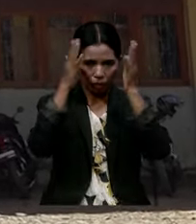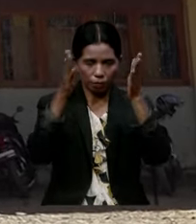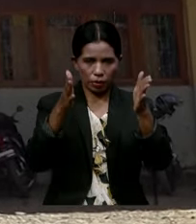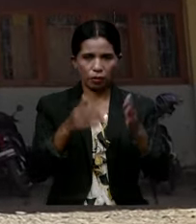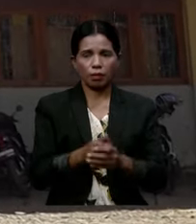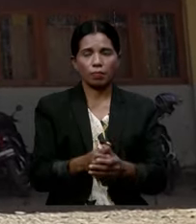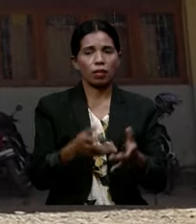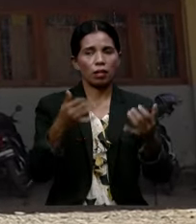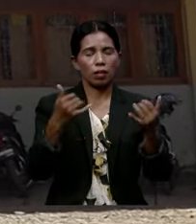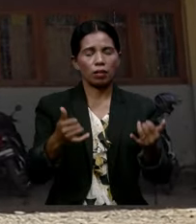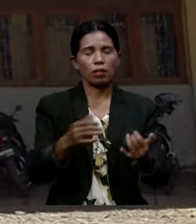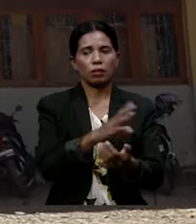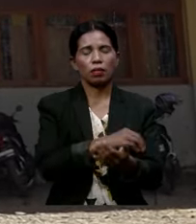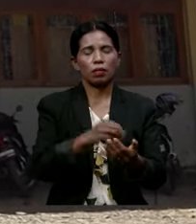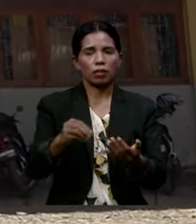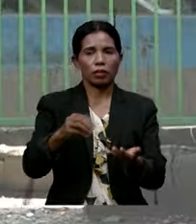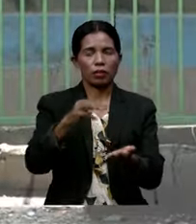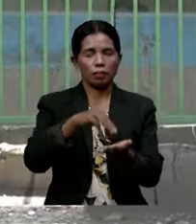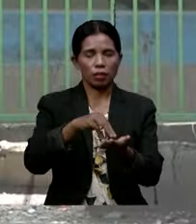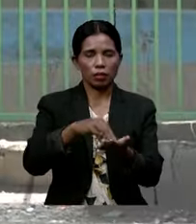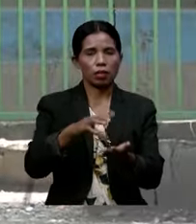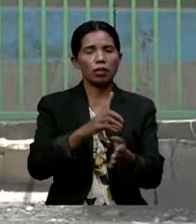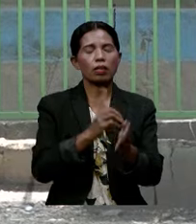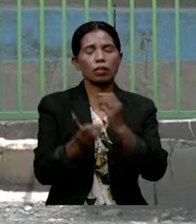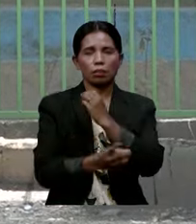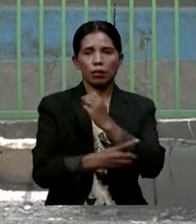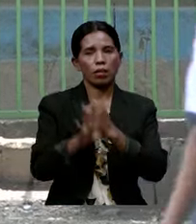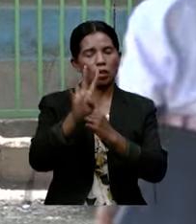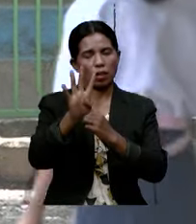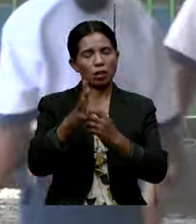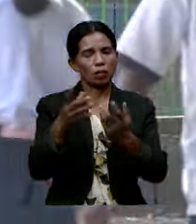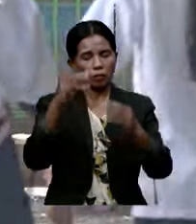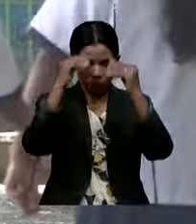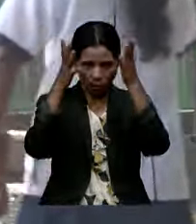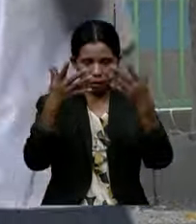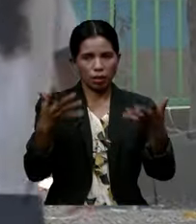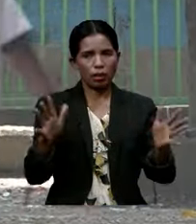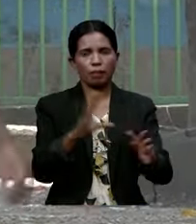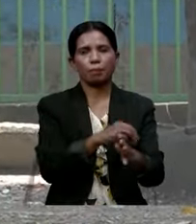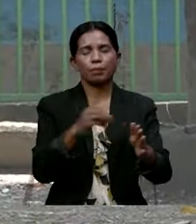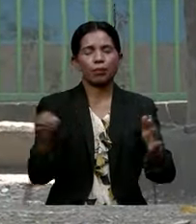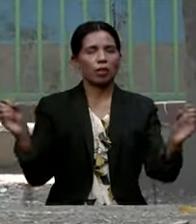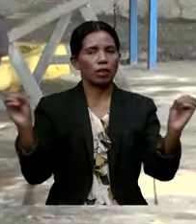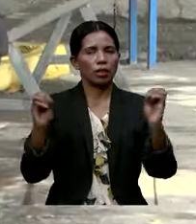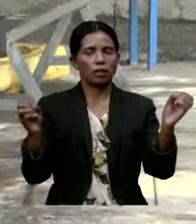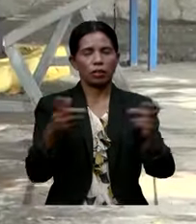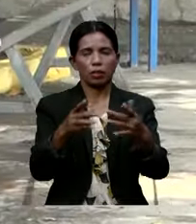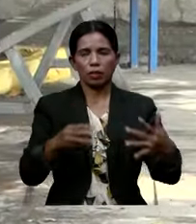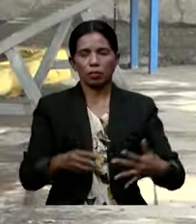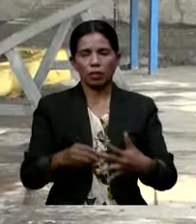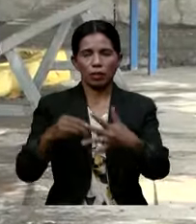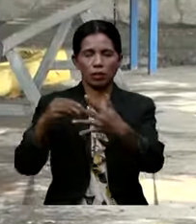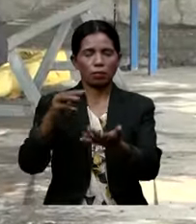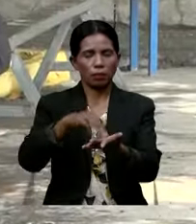No dadang ni ia centro matéria disciplina hat mak professor laia, mai ben ia orienta hela professor nebe laos ia área específico ba